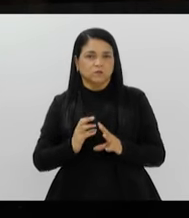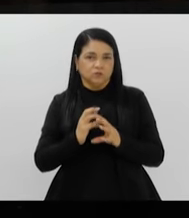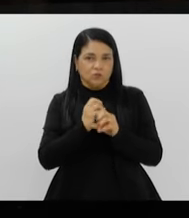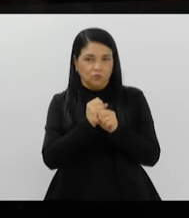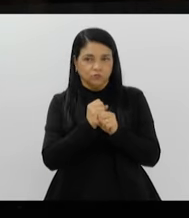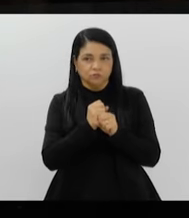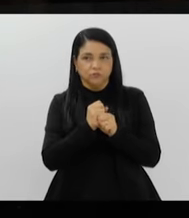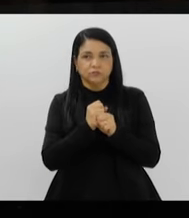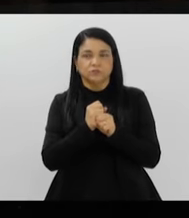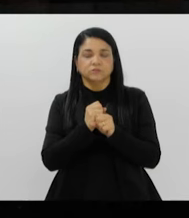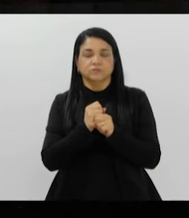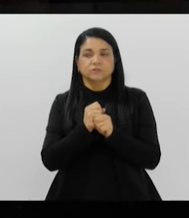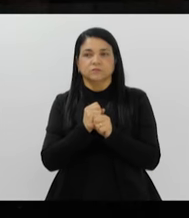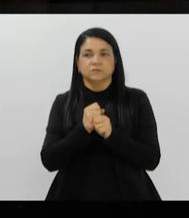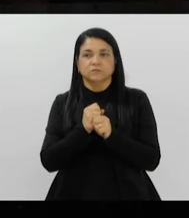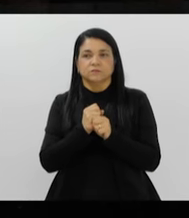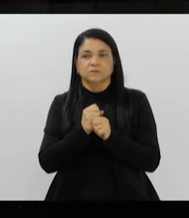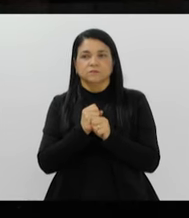absolutamente